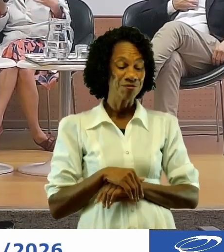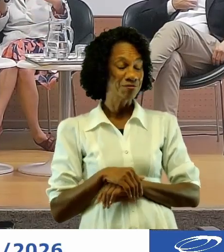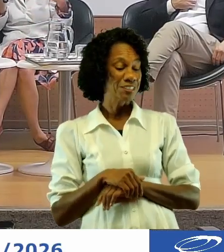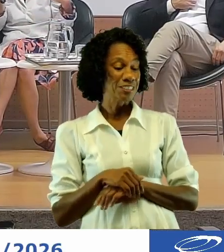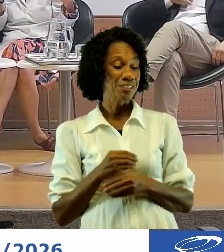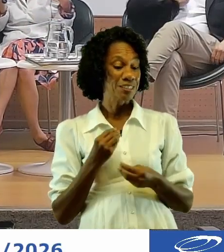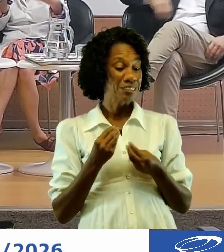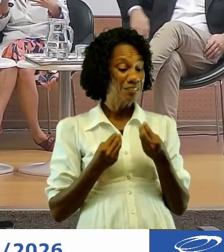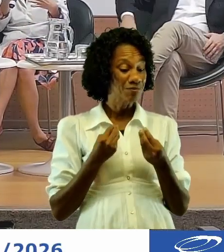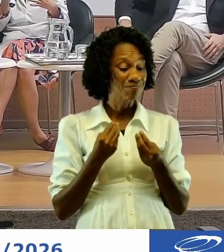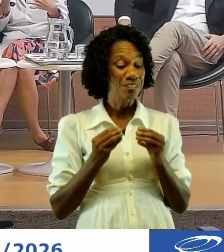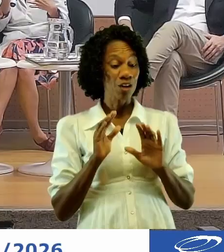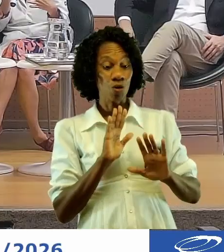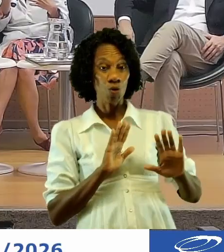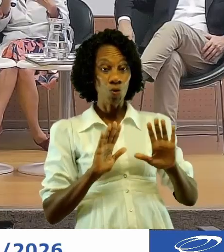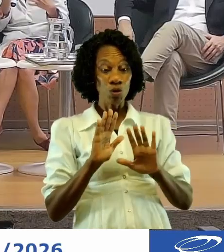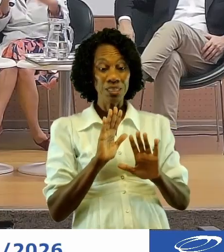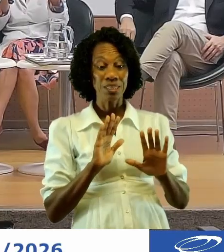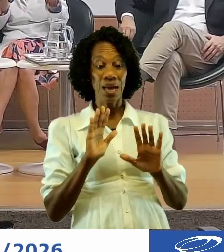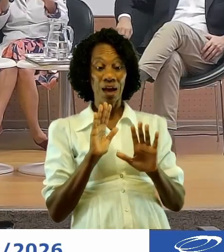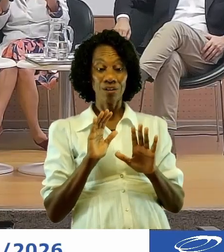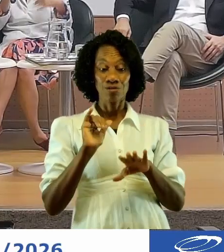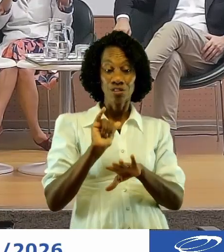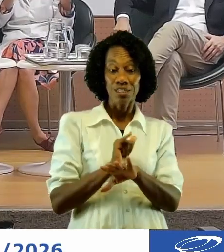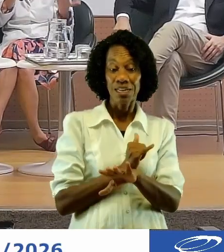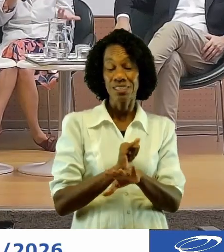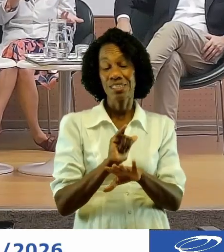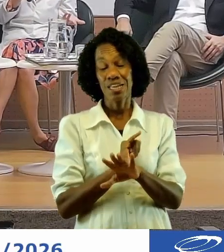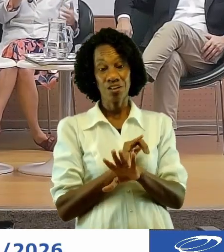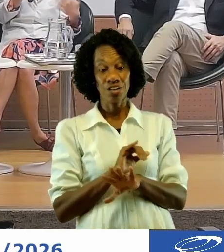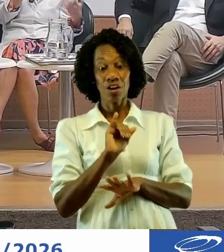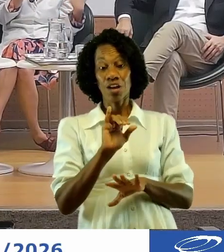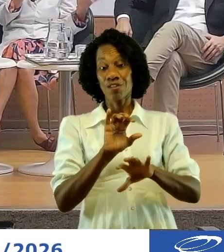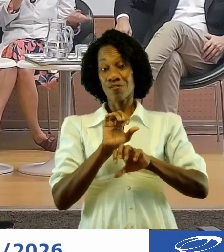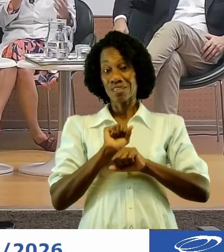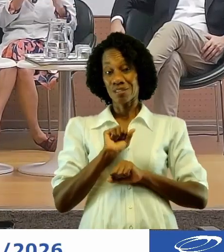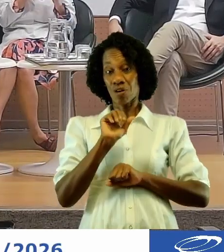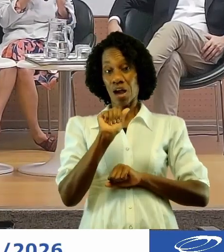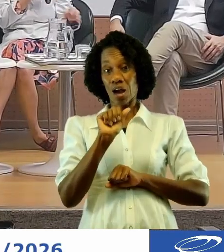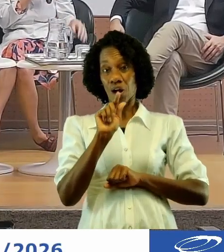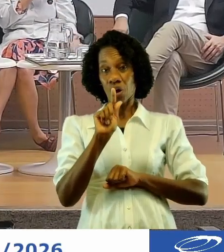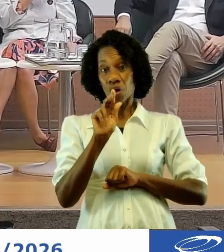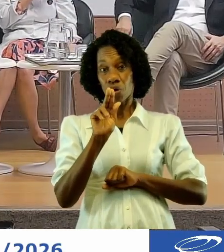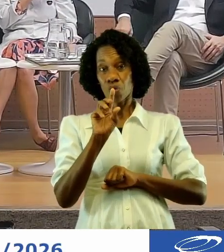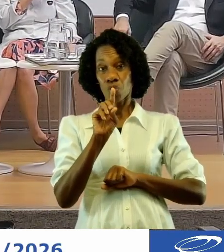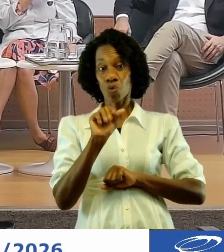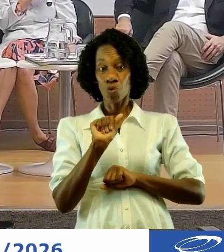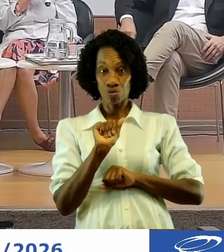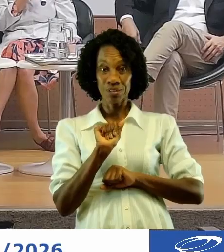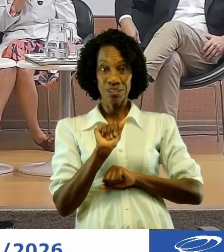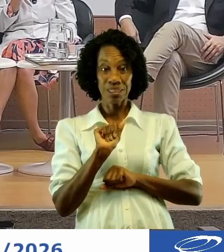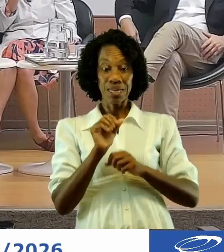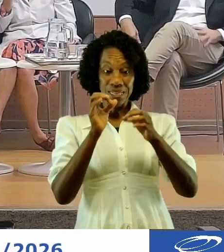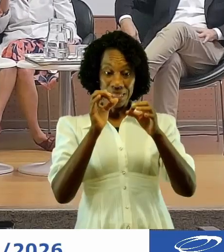um cuidado maior para não direcionar por esse estafilococos aureus quando o paciente tem infecção aguda, precoce e usa antibiótico previamente.